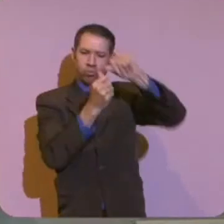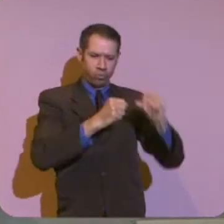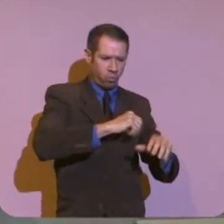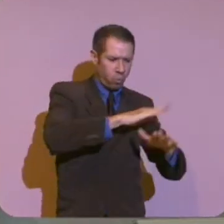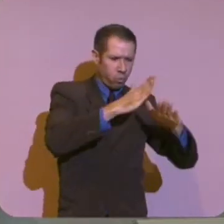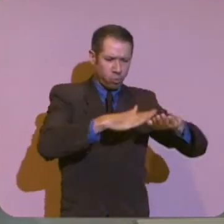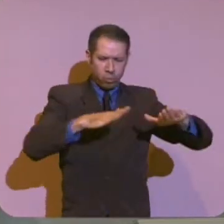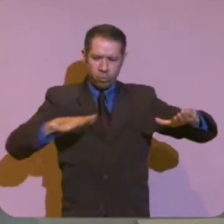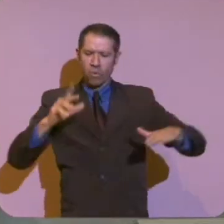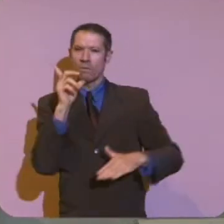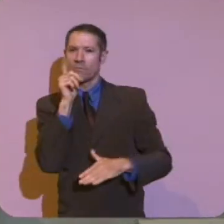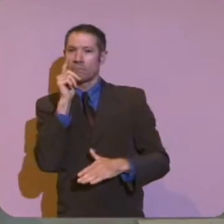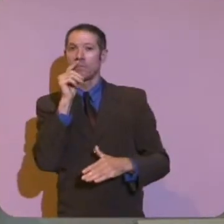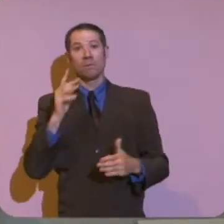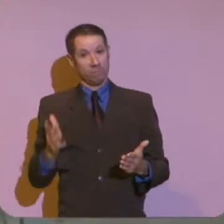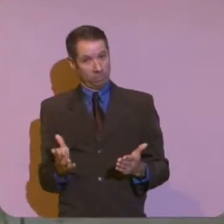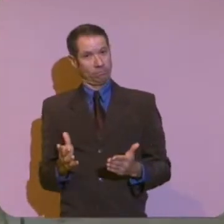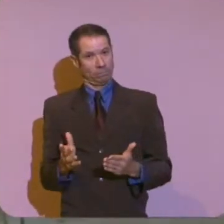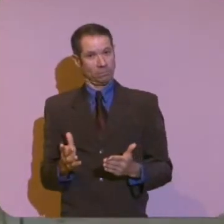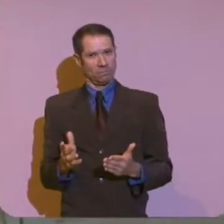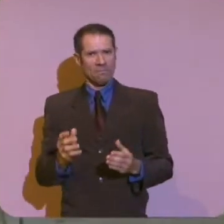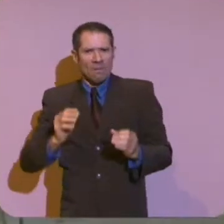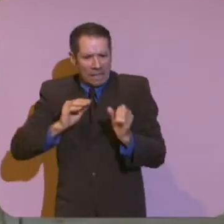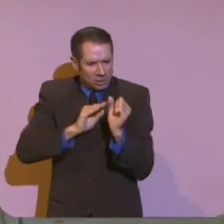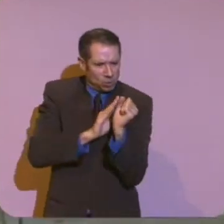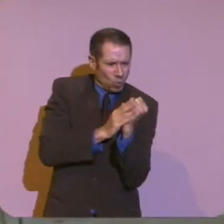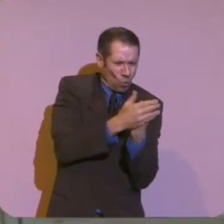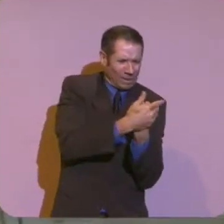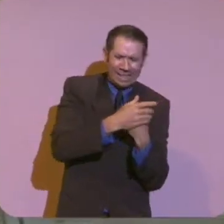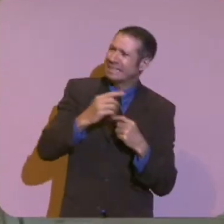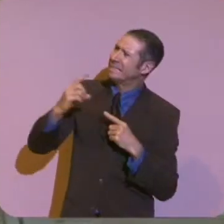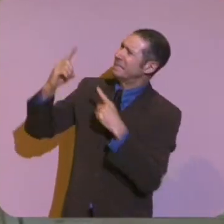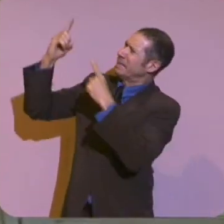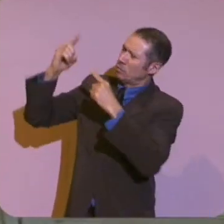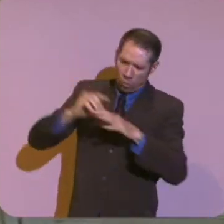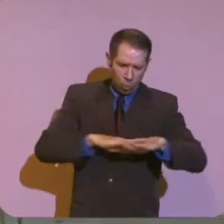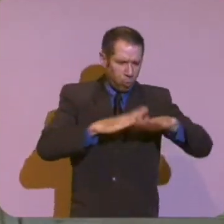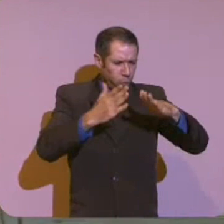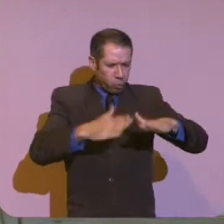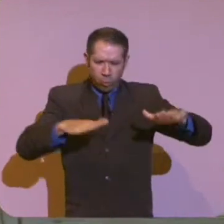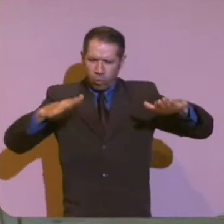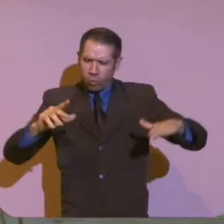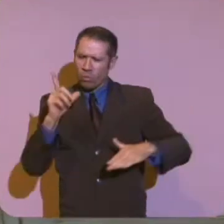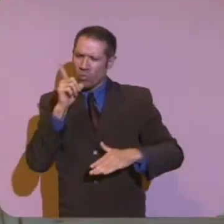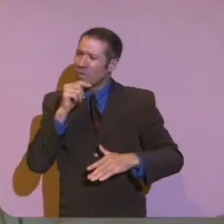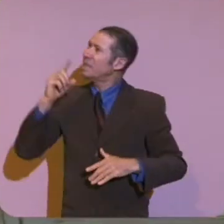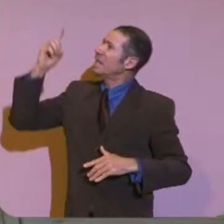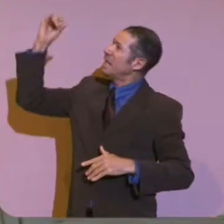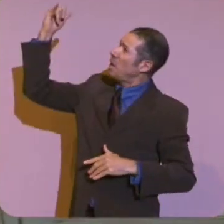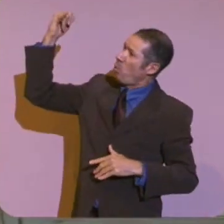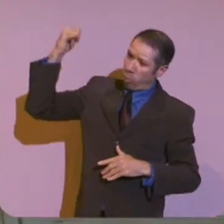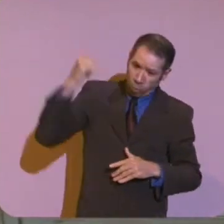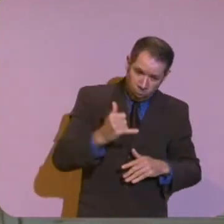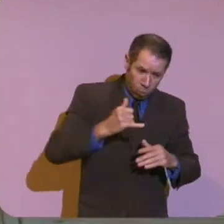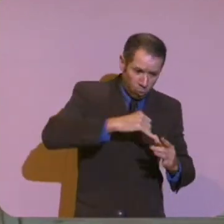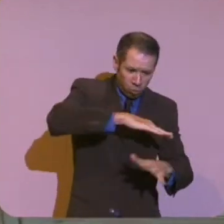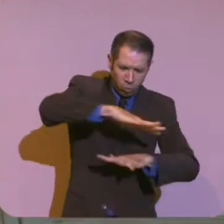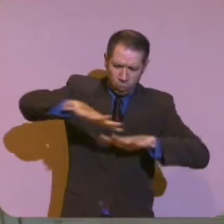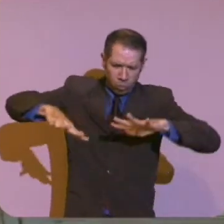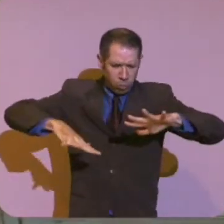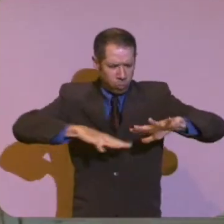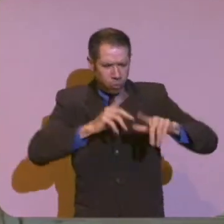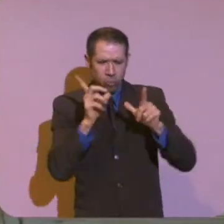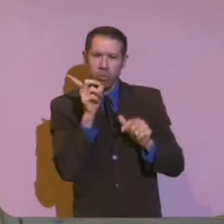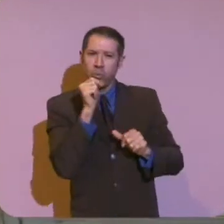ele botaram a mão na testa: você veio se esconder de Deus no mar, se ele criou o mar? É por isso que